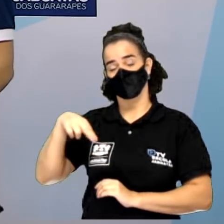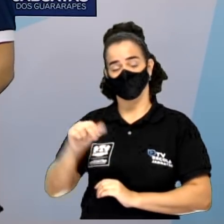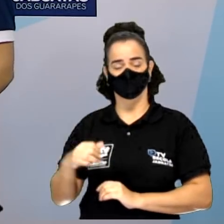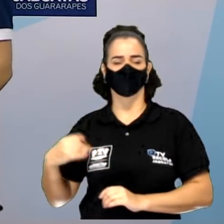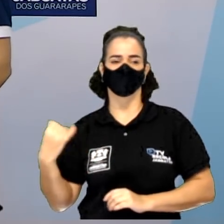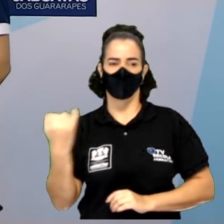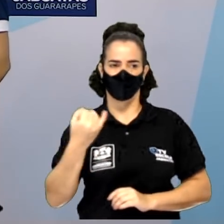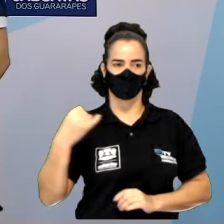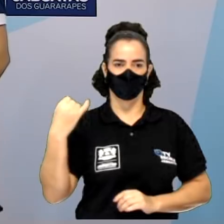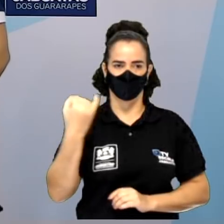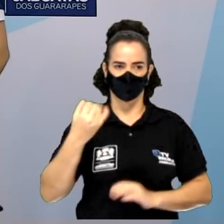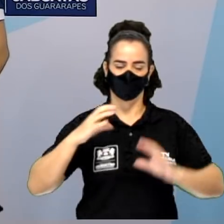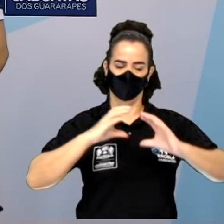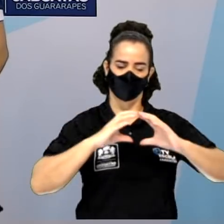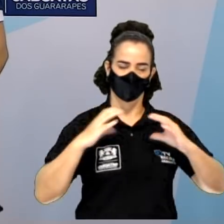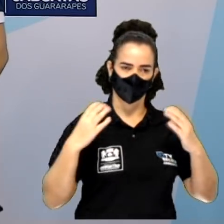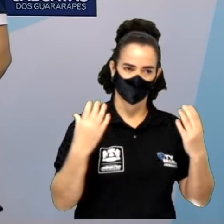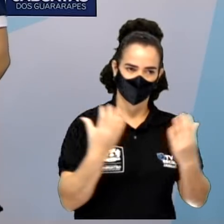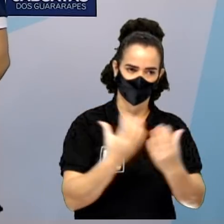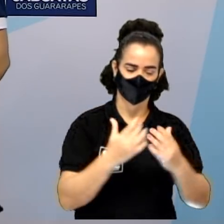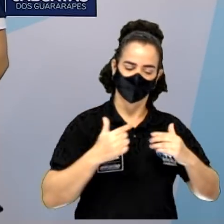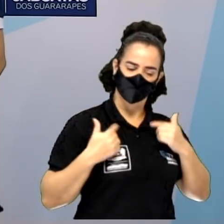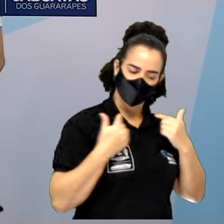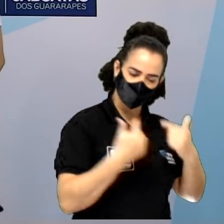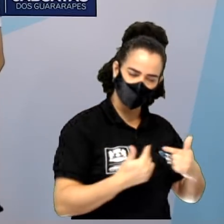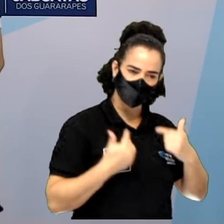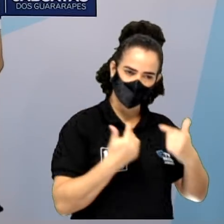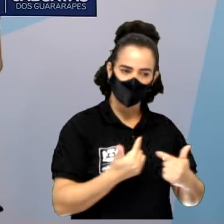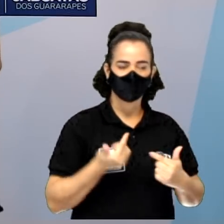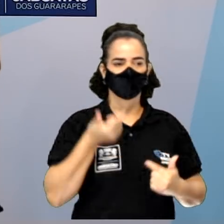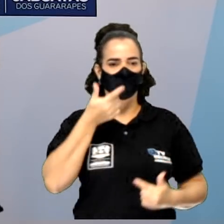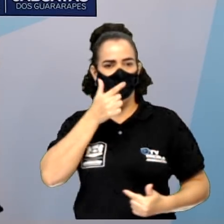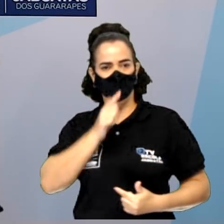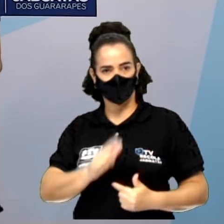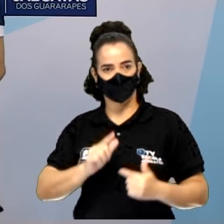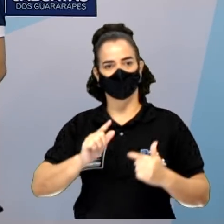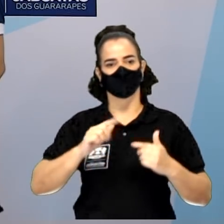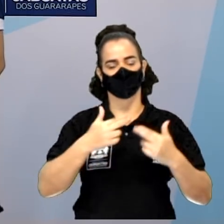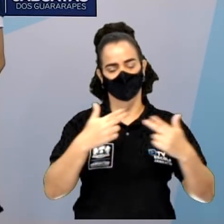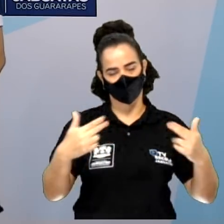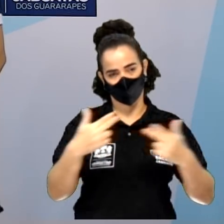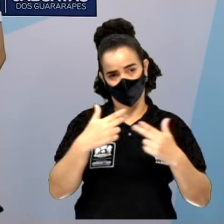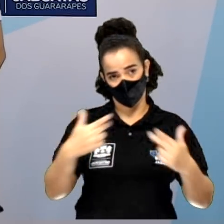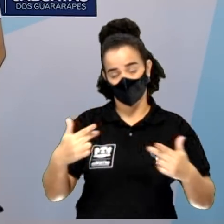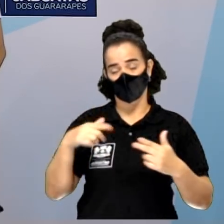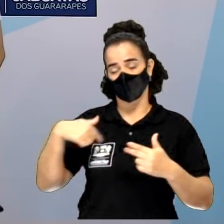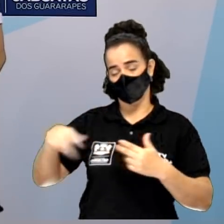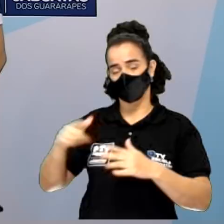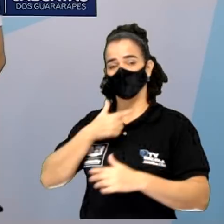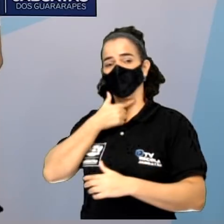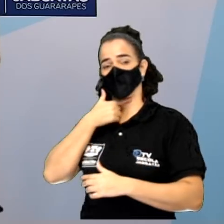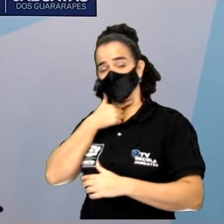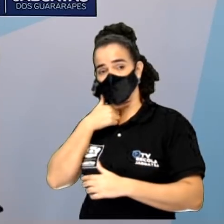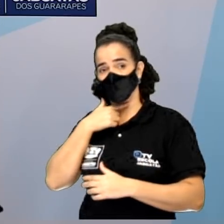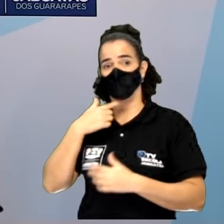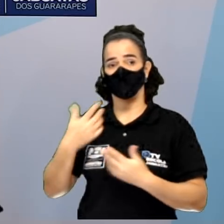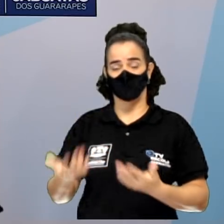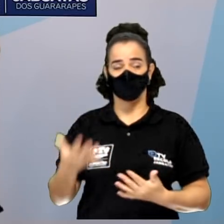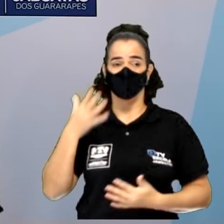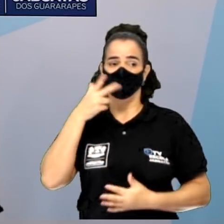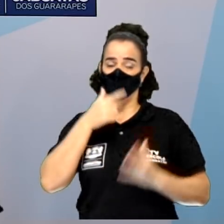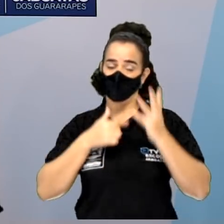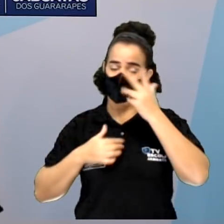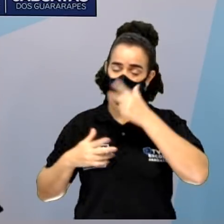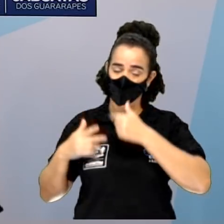e ela insistia para conseguir as coisas, como ela foi lá pedir a vaga para a filha da protegida. Era uma mulher bela, era uma mulher franca e era uma